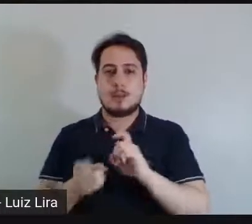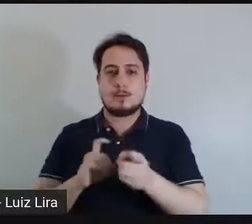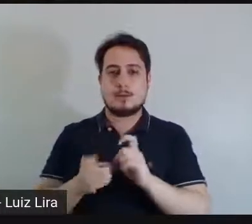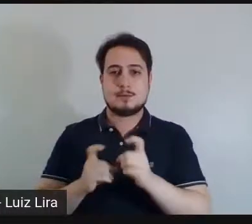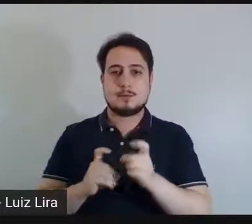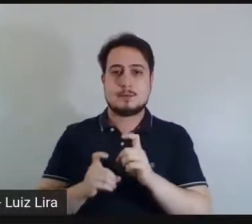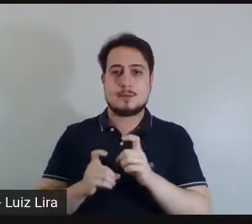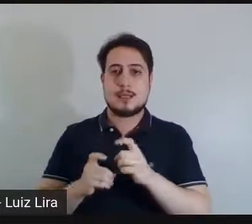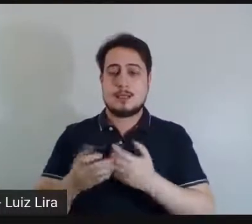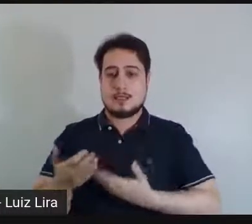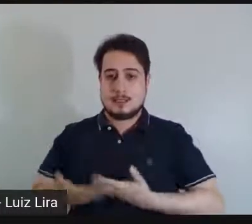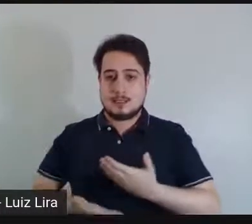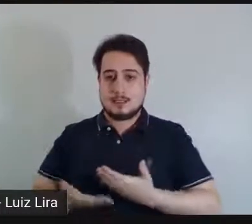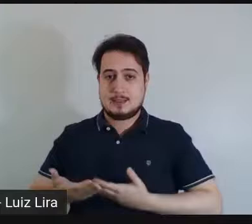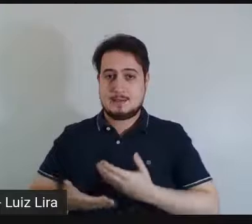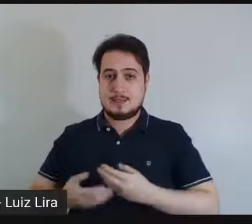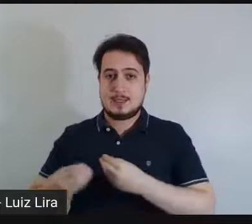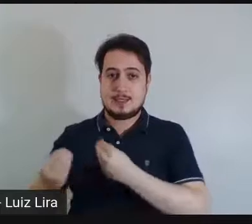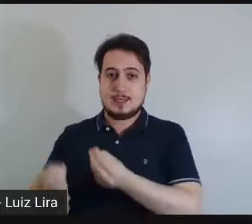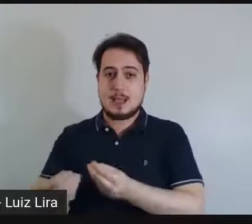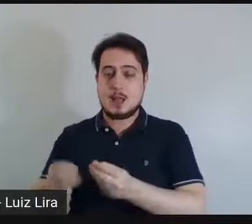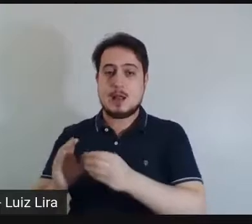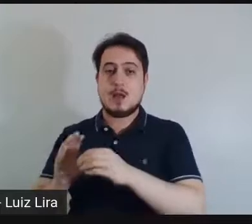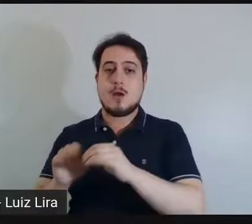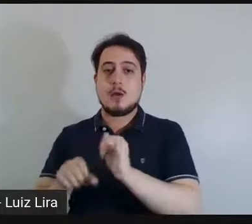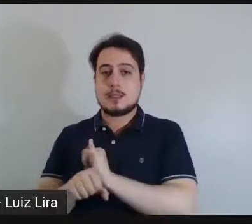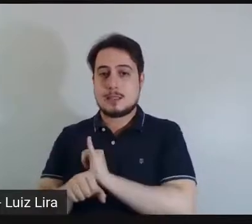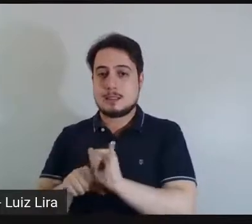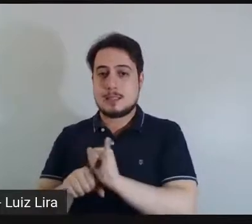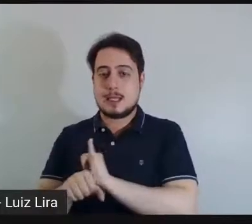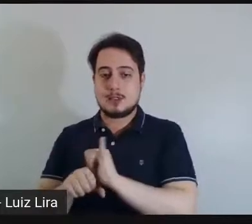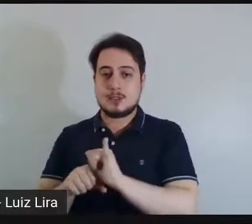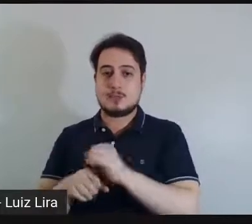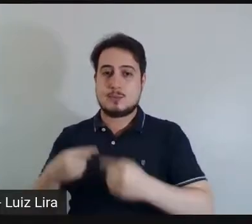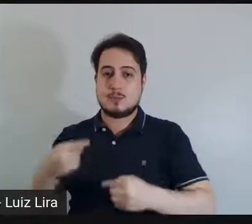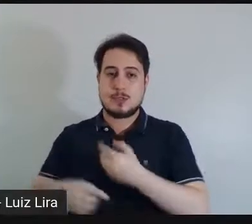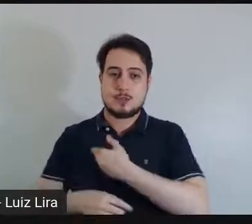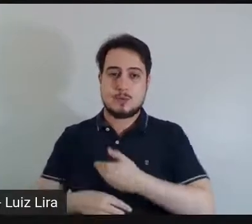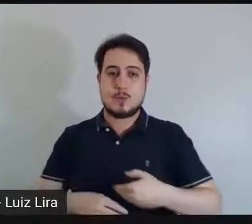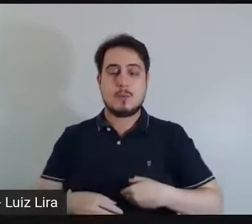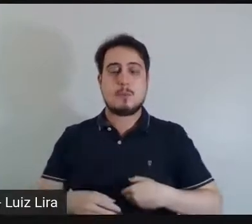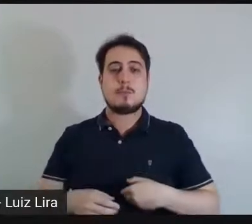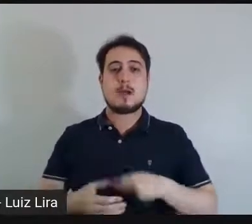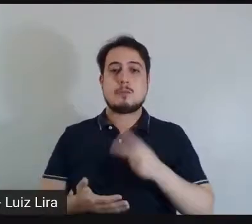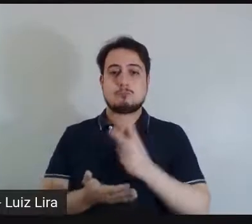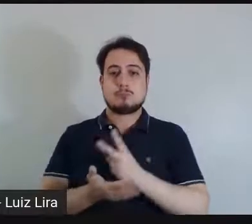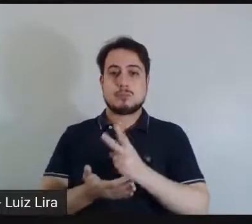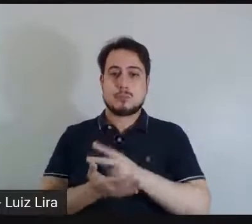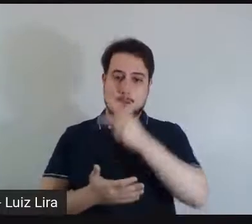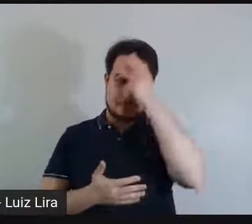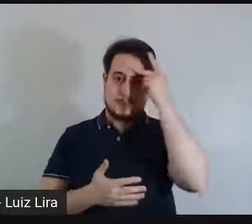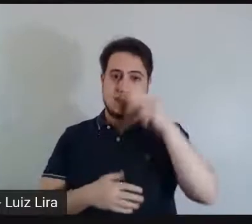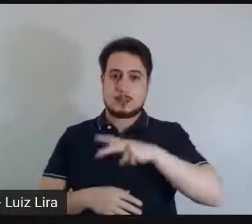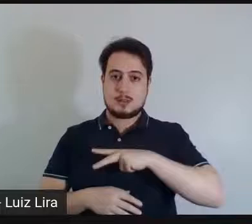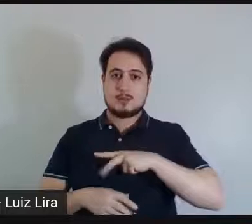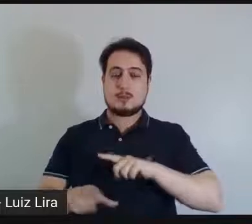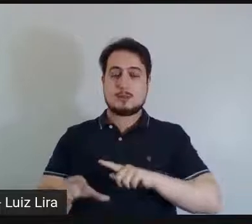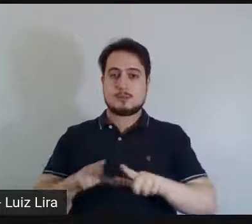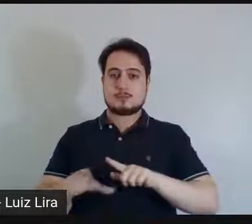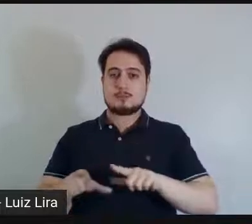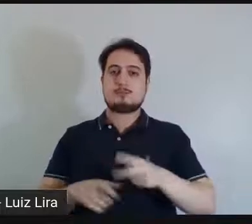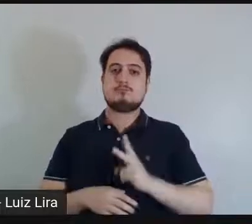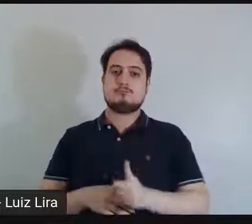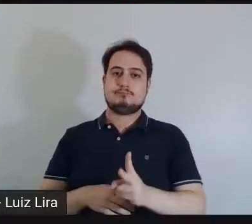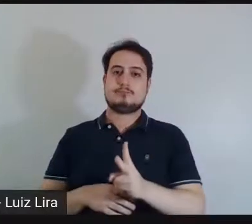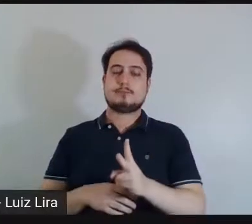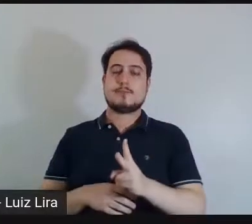servirem de política pública para a manutenção do emprego dos terceirizados. Para isso, temos outras